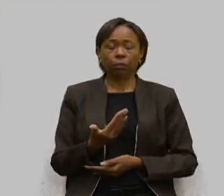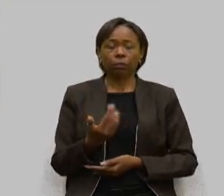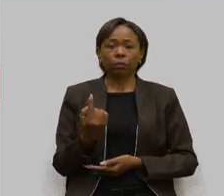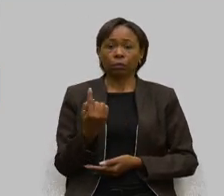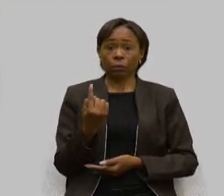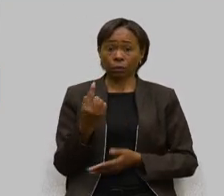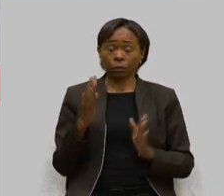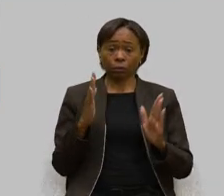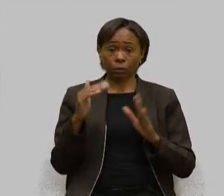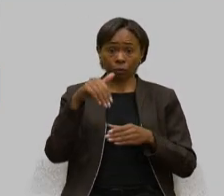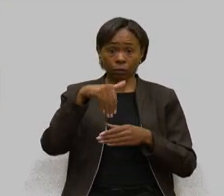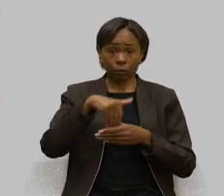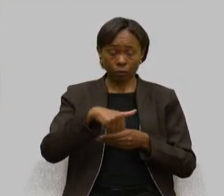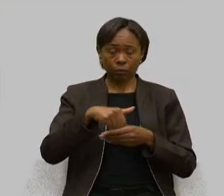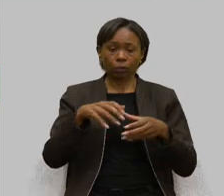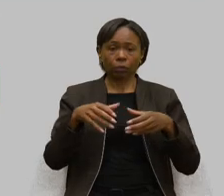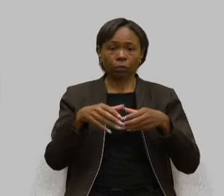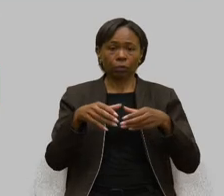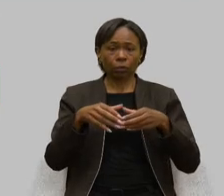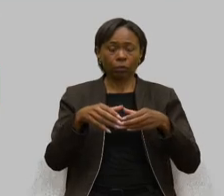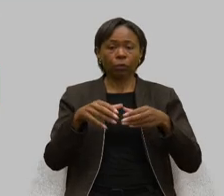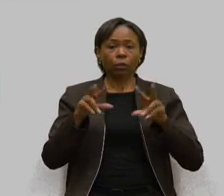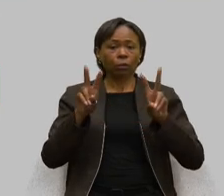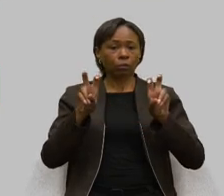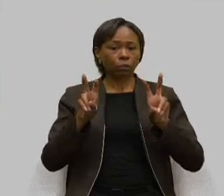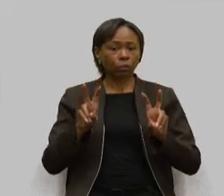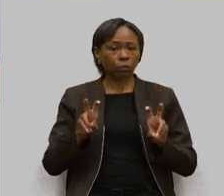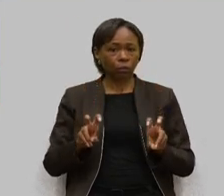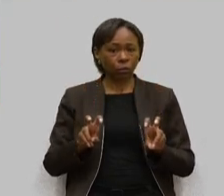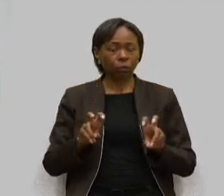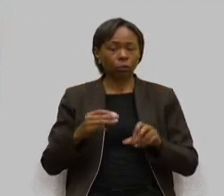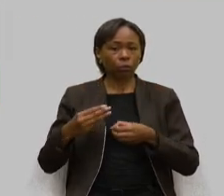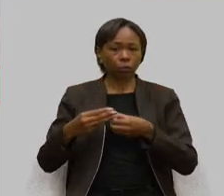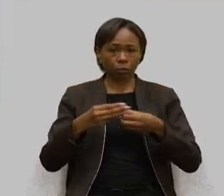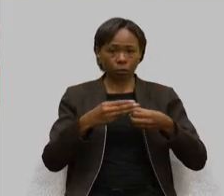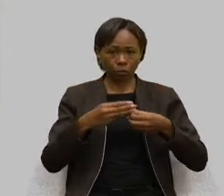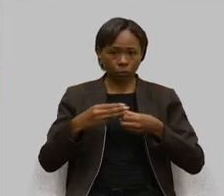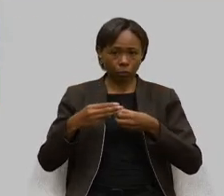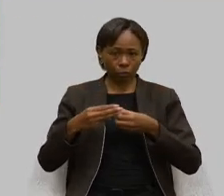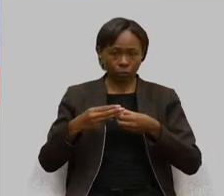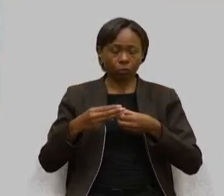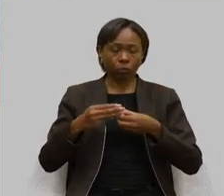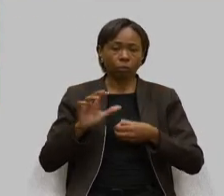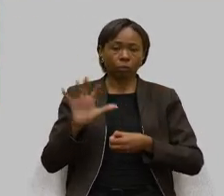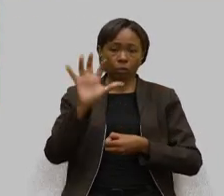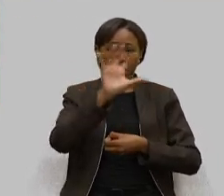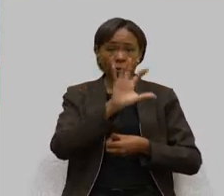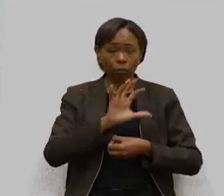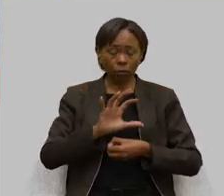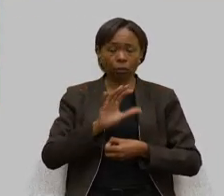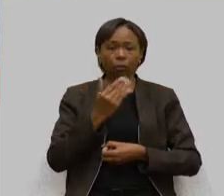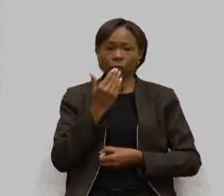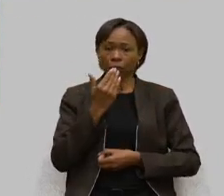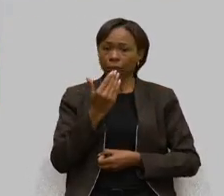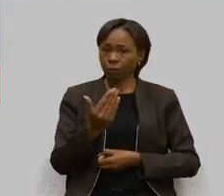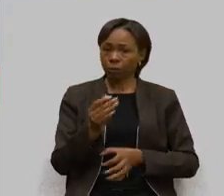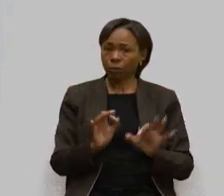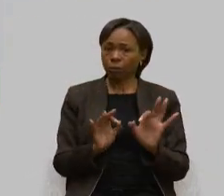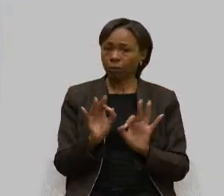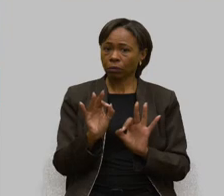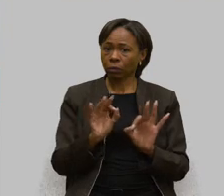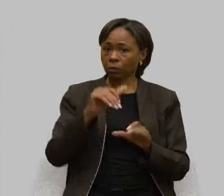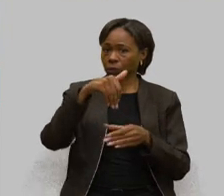de autoria da comissão de assuntos municipais e regionalização que requer seja formulado vote